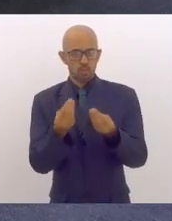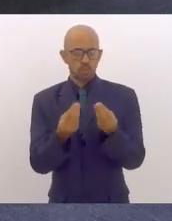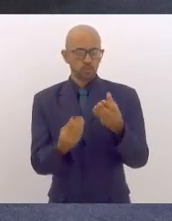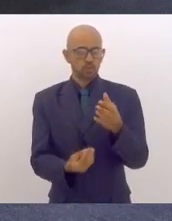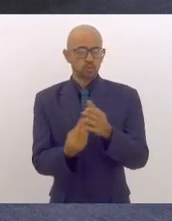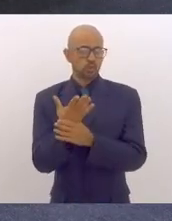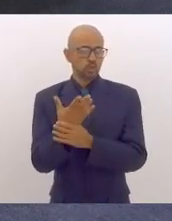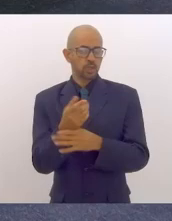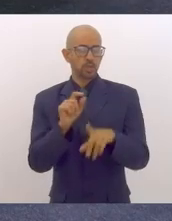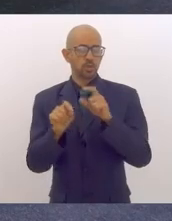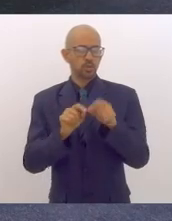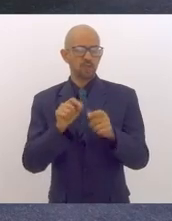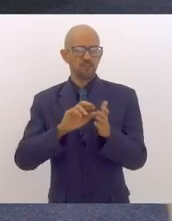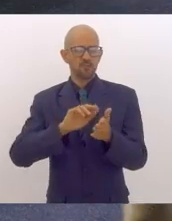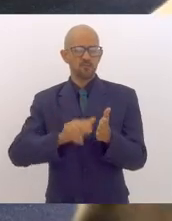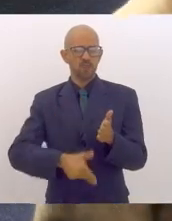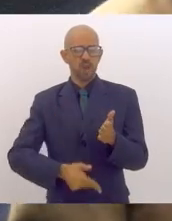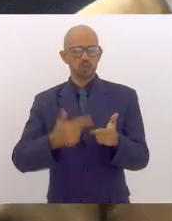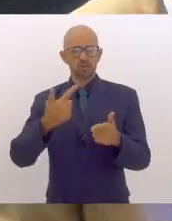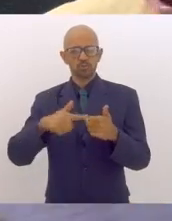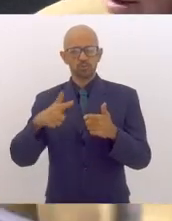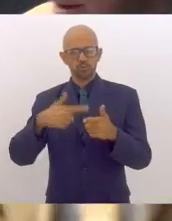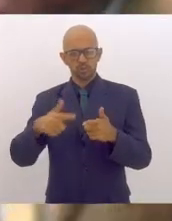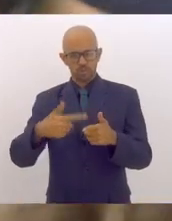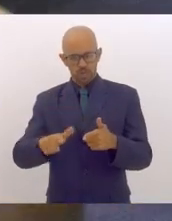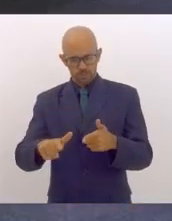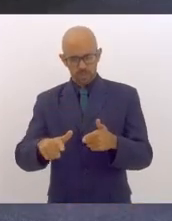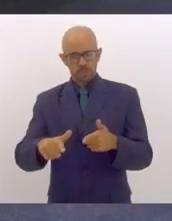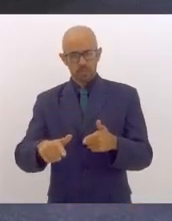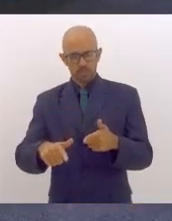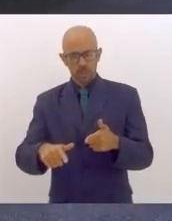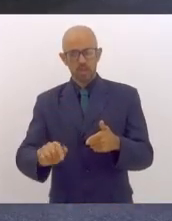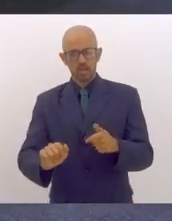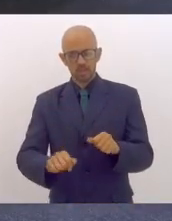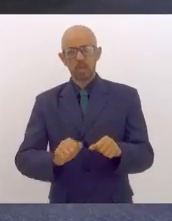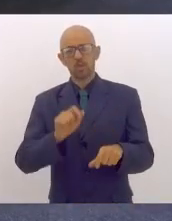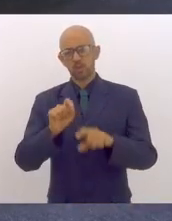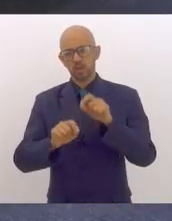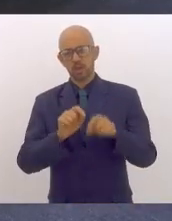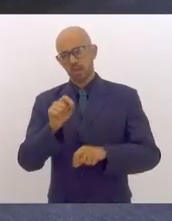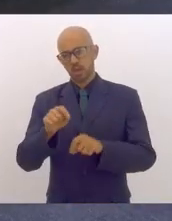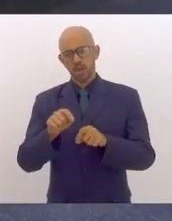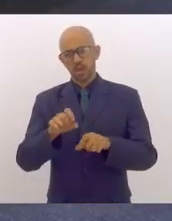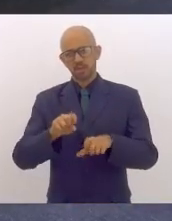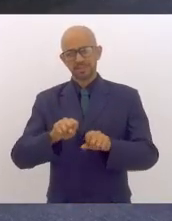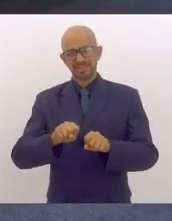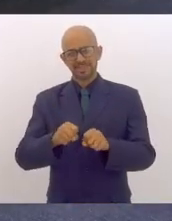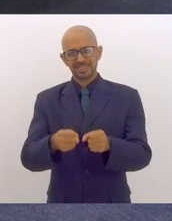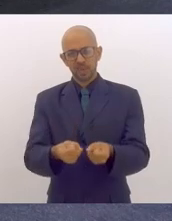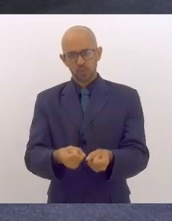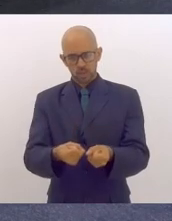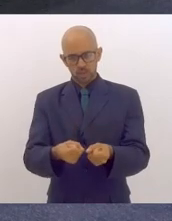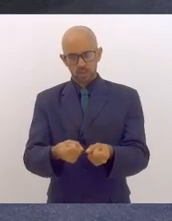causou vários incidentes, causaram incidentes no que tange à segurança bancária